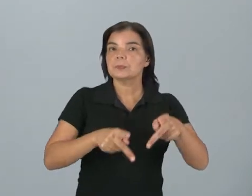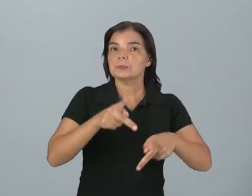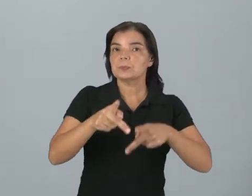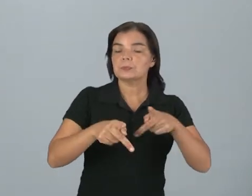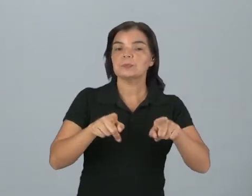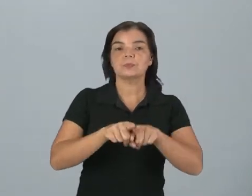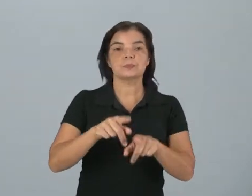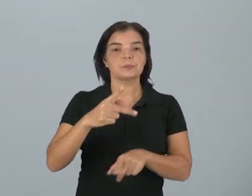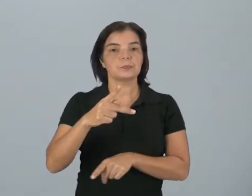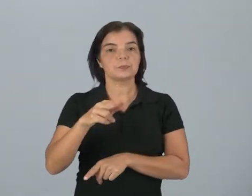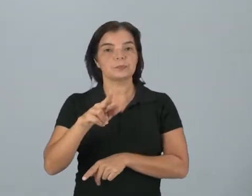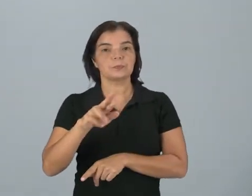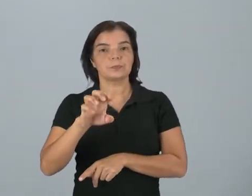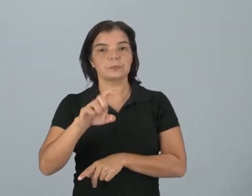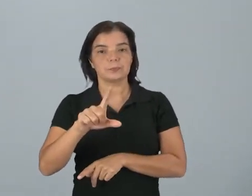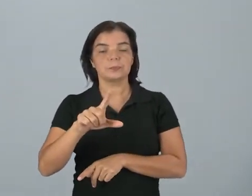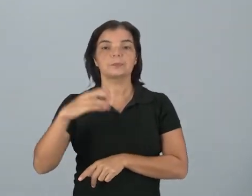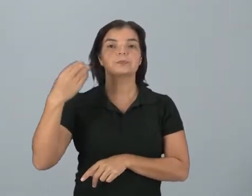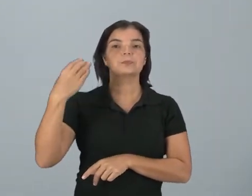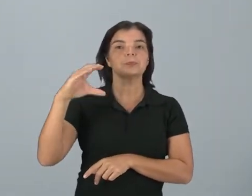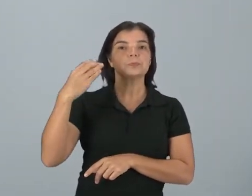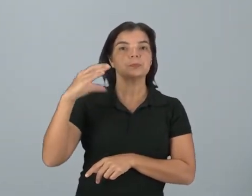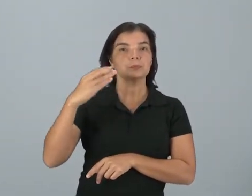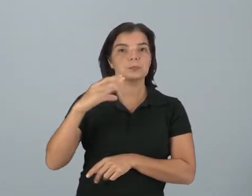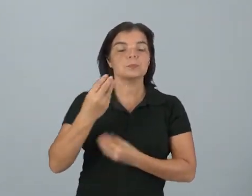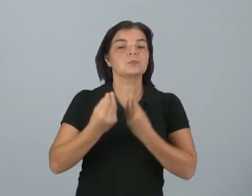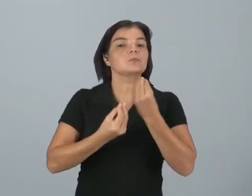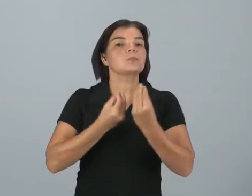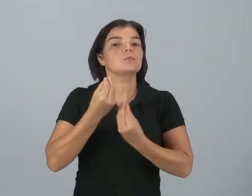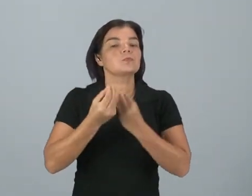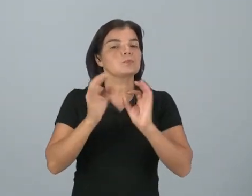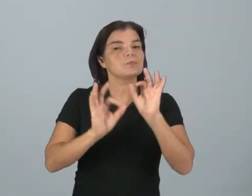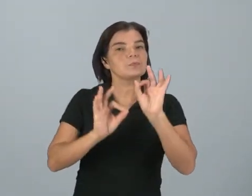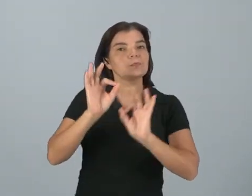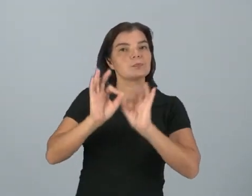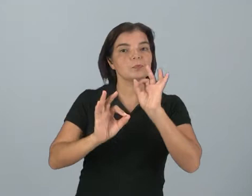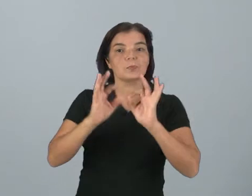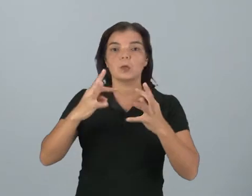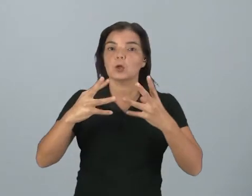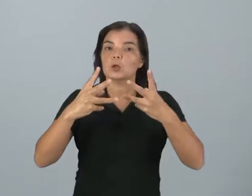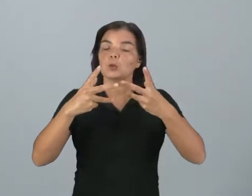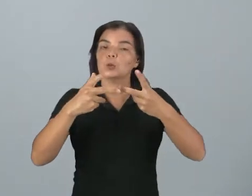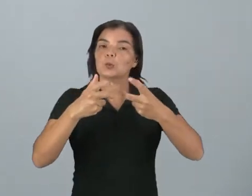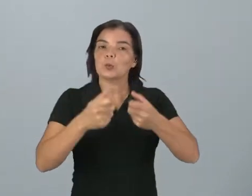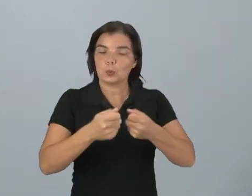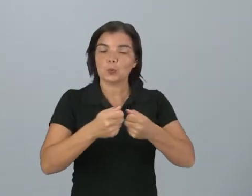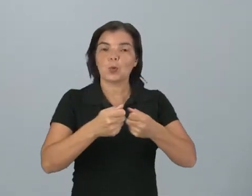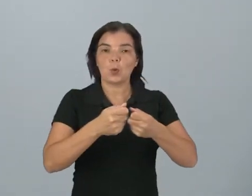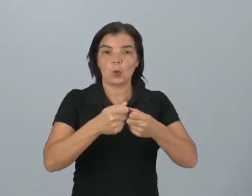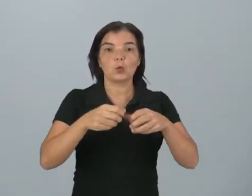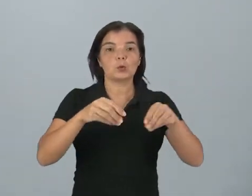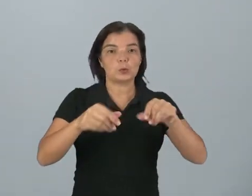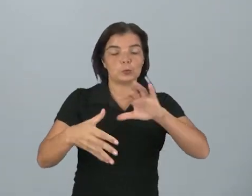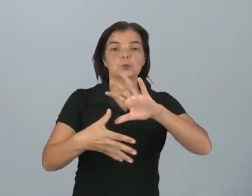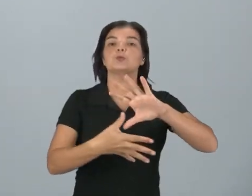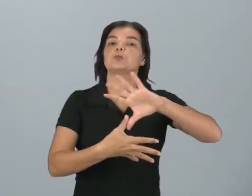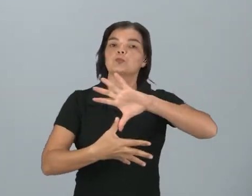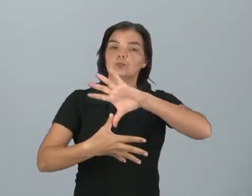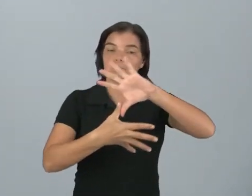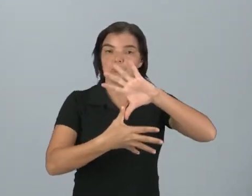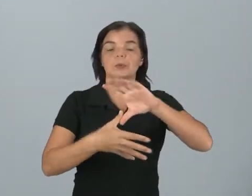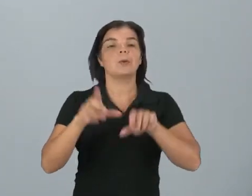civilizações pré-colombianas e como que elas se formaram dentro de todo esse território do continente